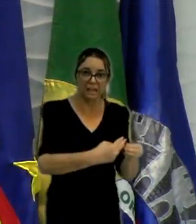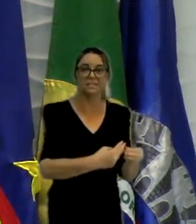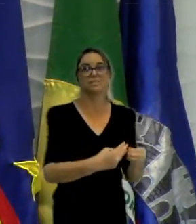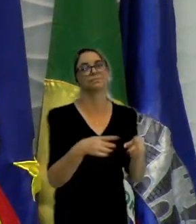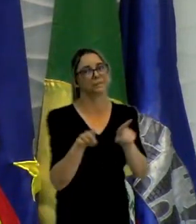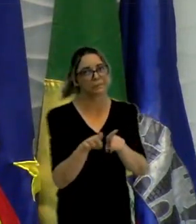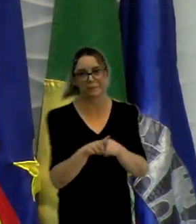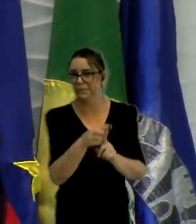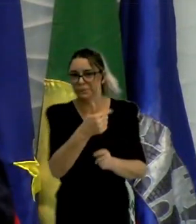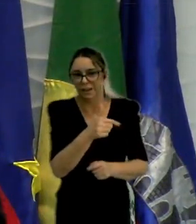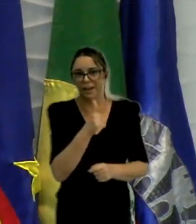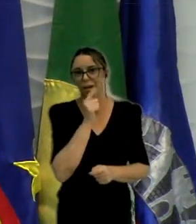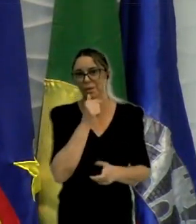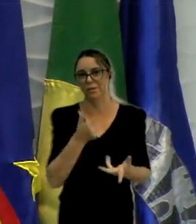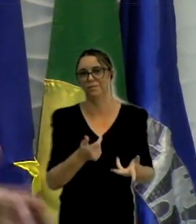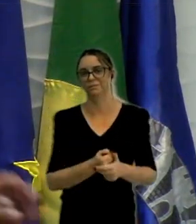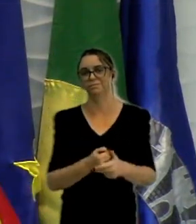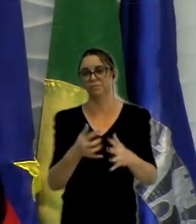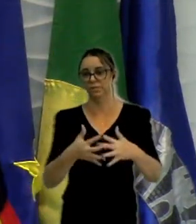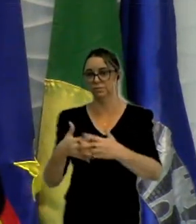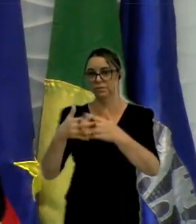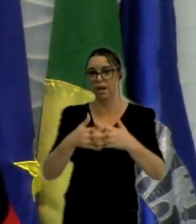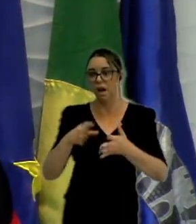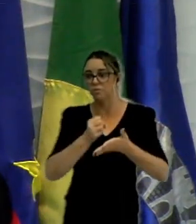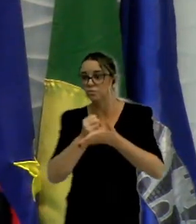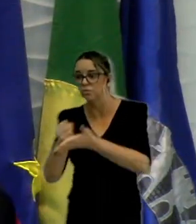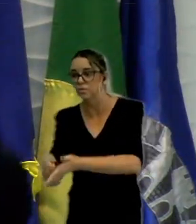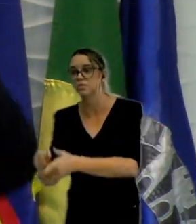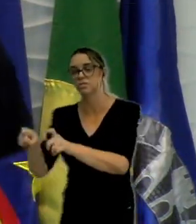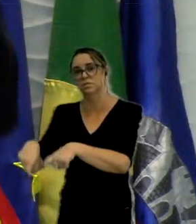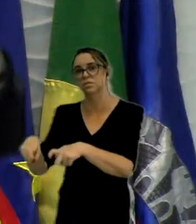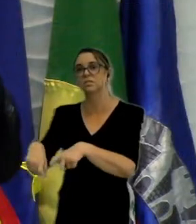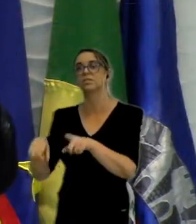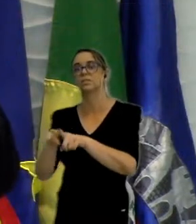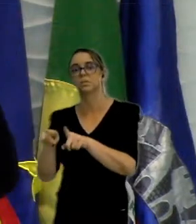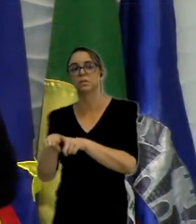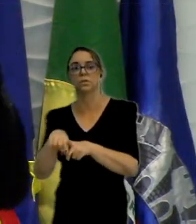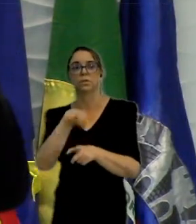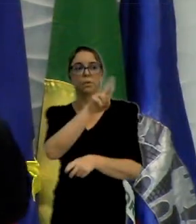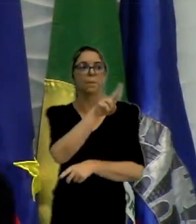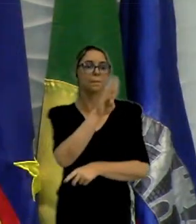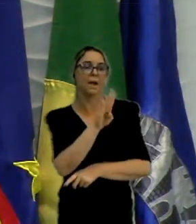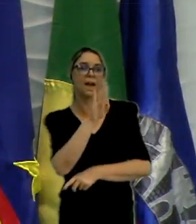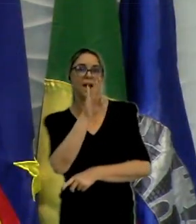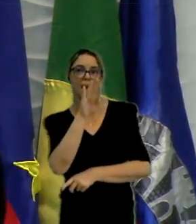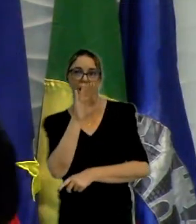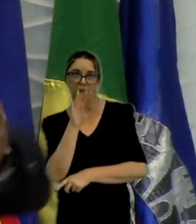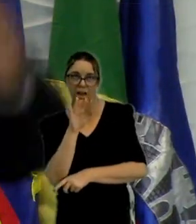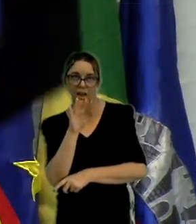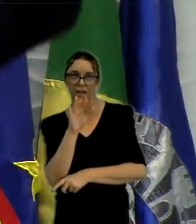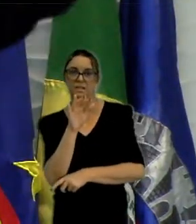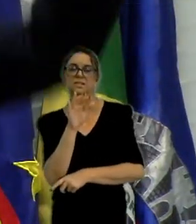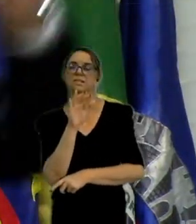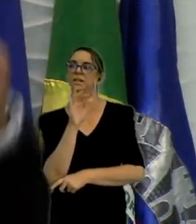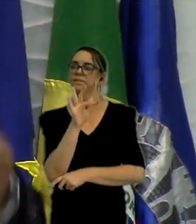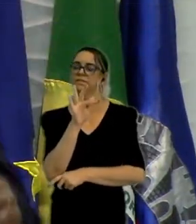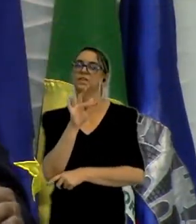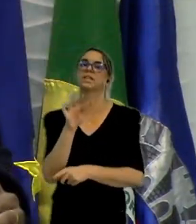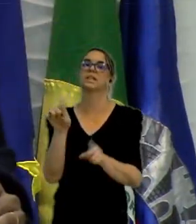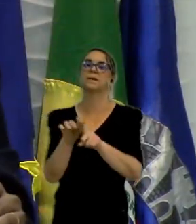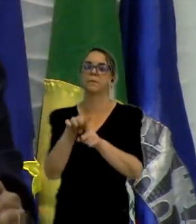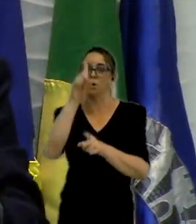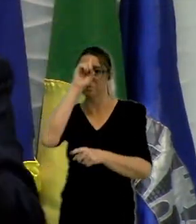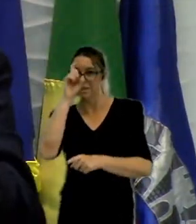caminhões que estão para servir a zona rural tem que servir os OBF, o OBS, tem que servir o